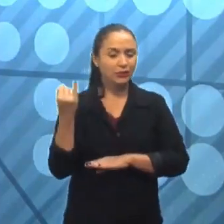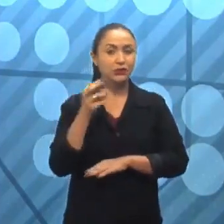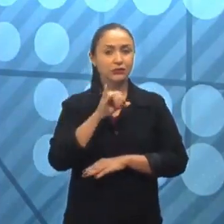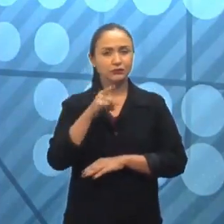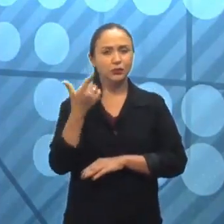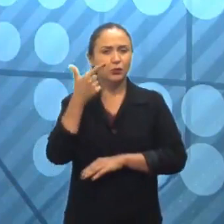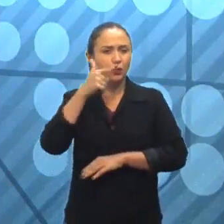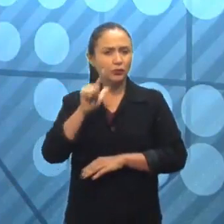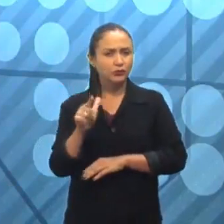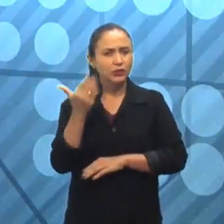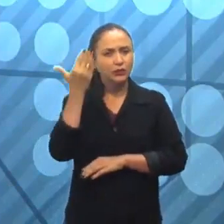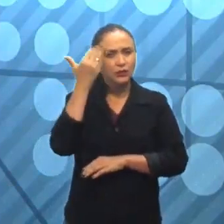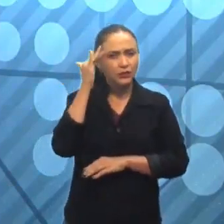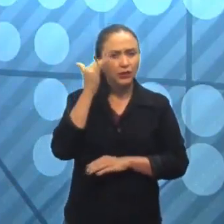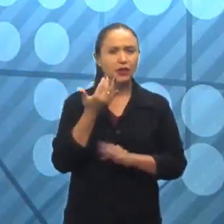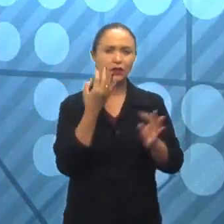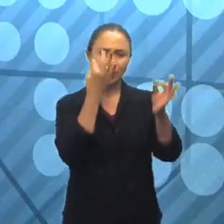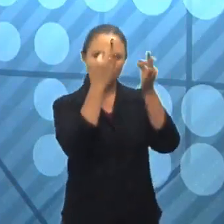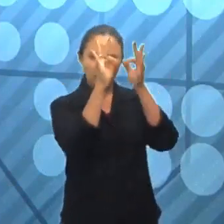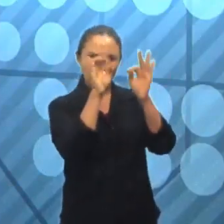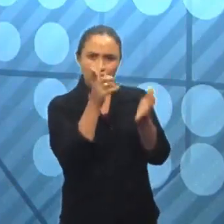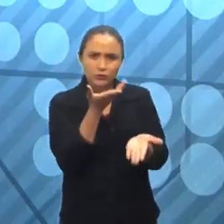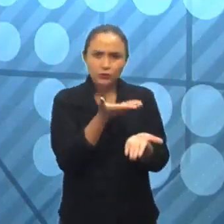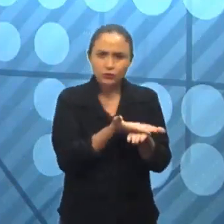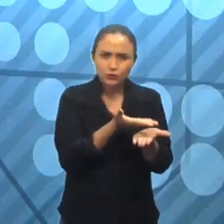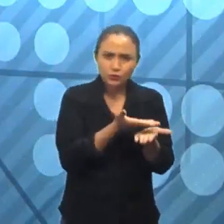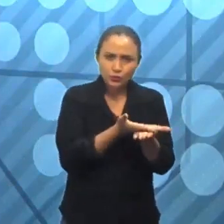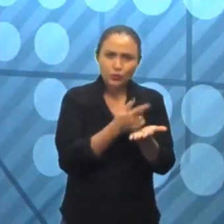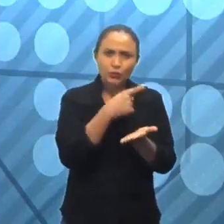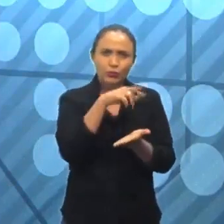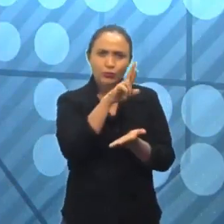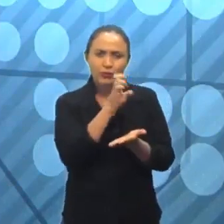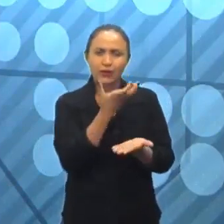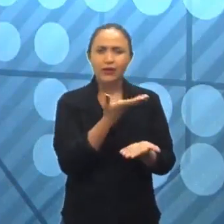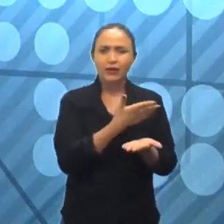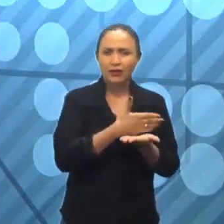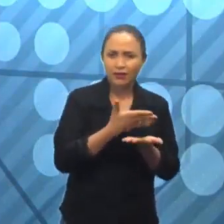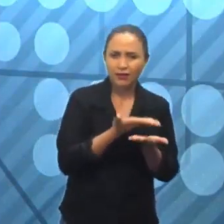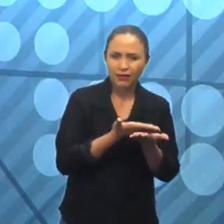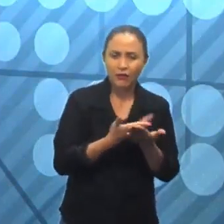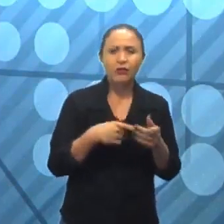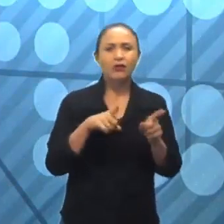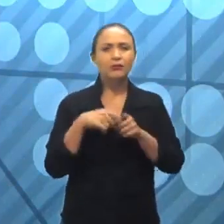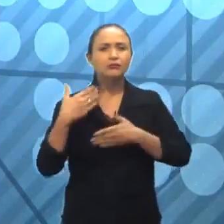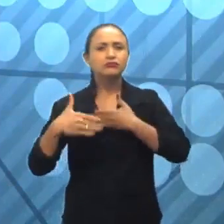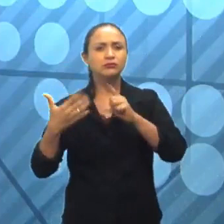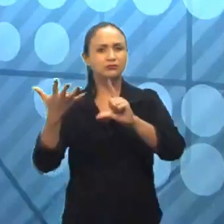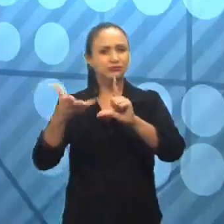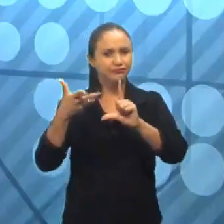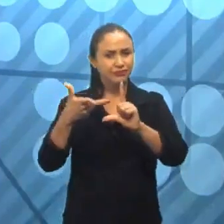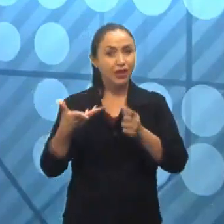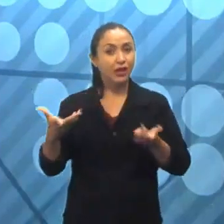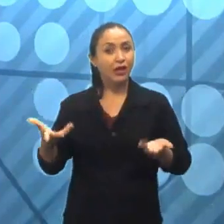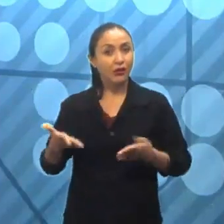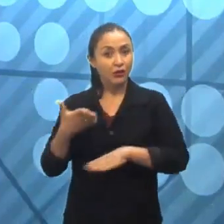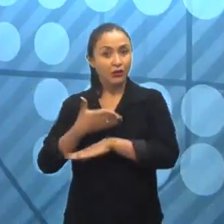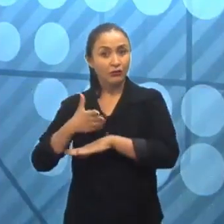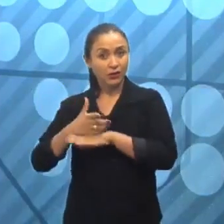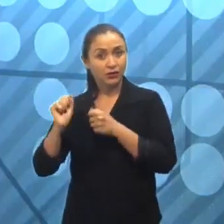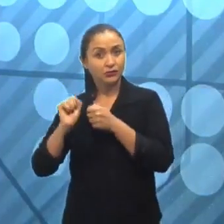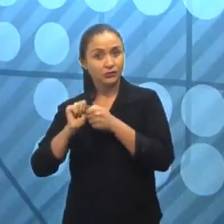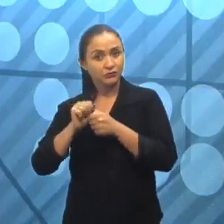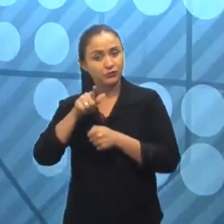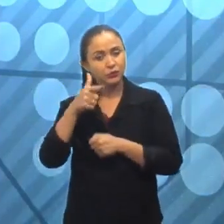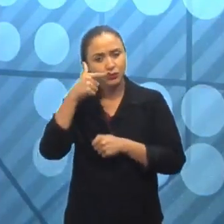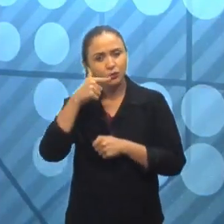conseguir associar aquela teoria que você estuda, tanto no pré-aula como durante as teleaulas, com essas práticas que a gente faz,